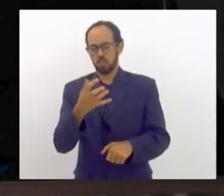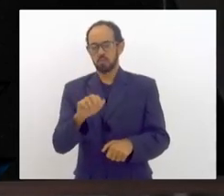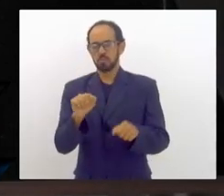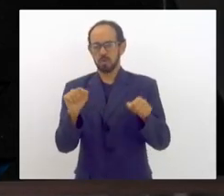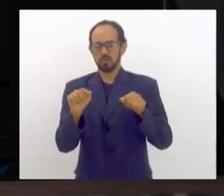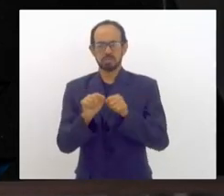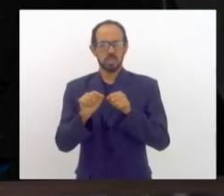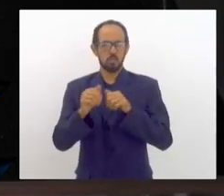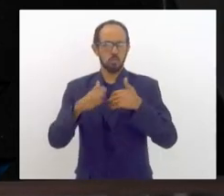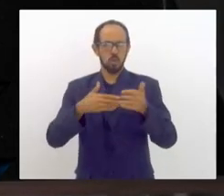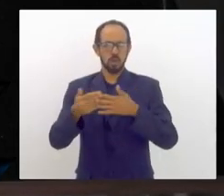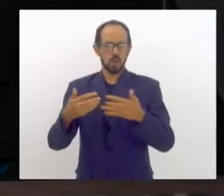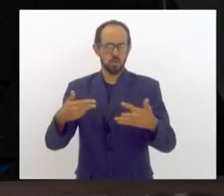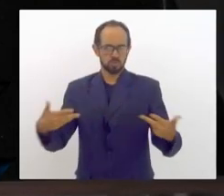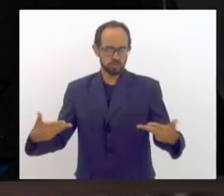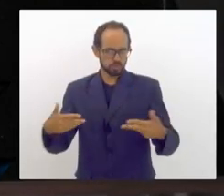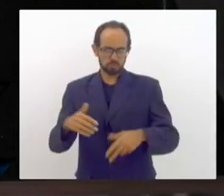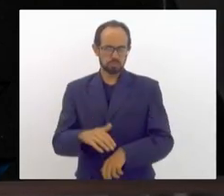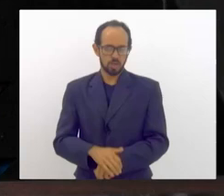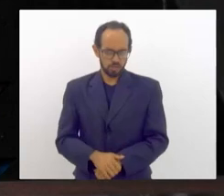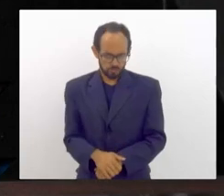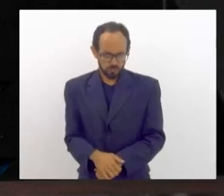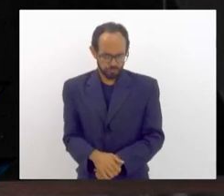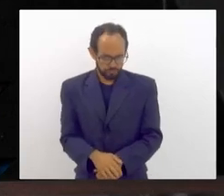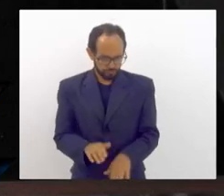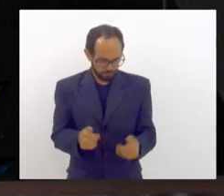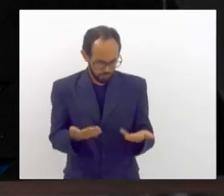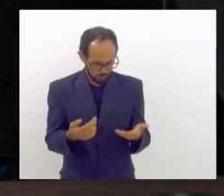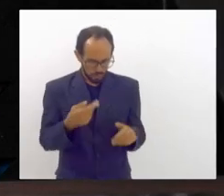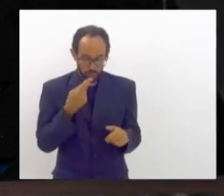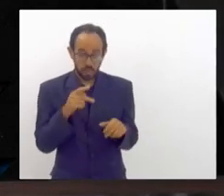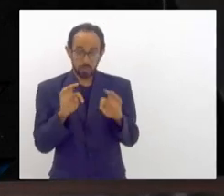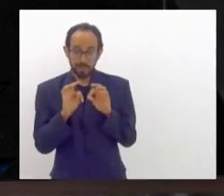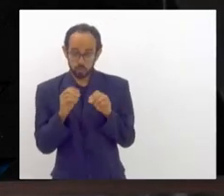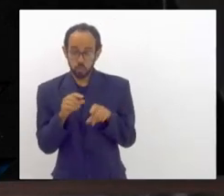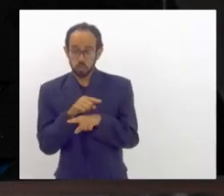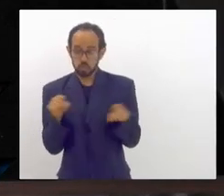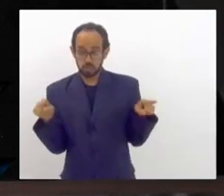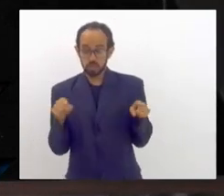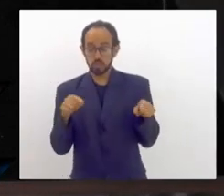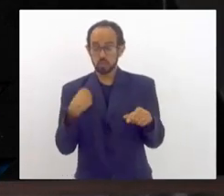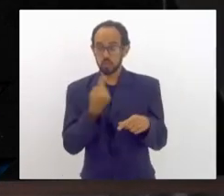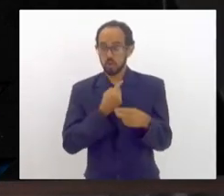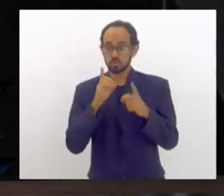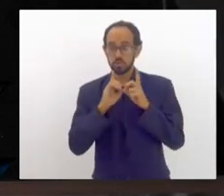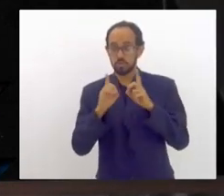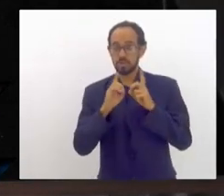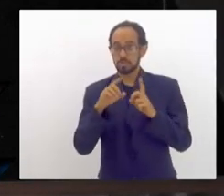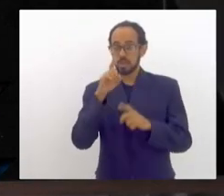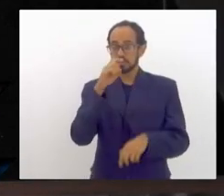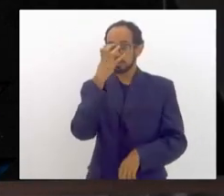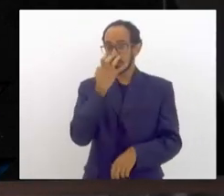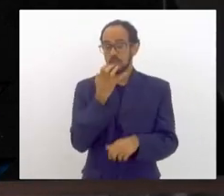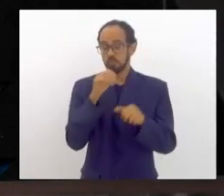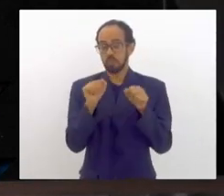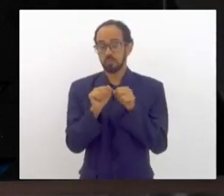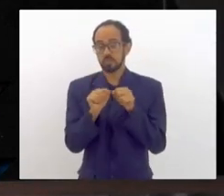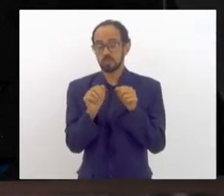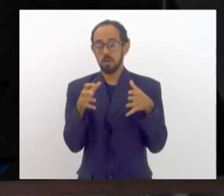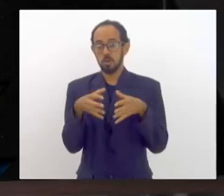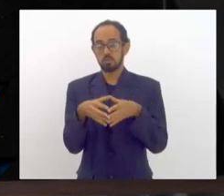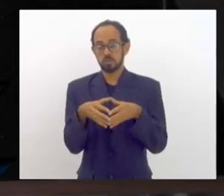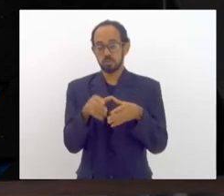coisa. Então, quero falar a todos e todas que aqui estão presentes, que nosso debate vai ser sério. Vamos fazer uma comissão